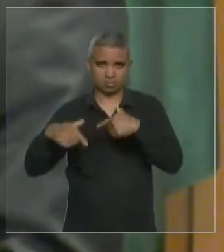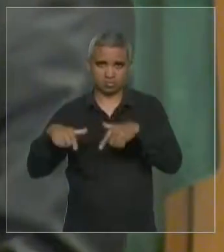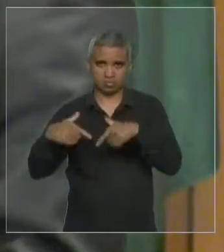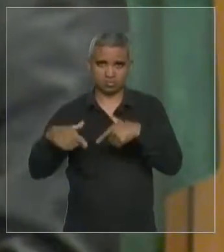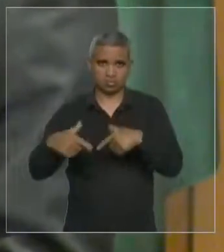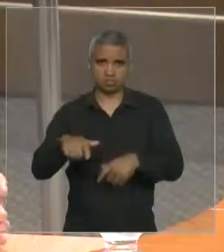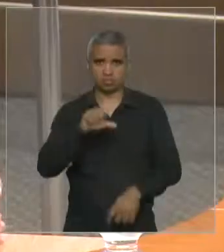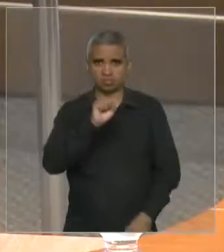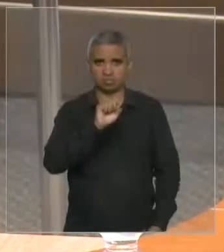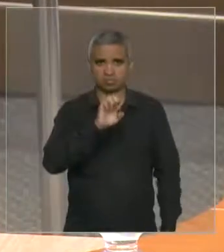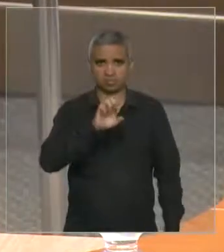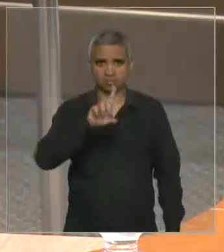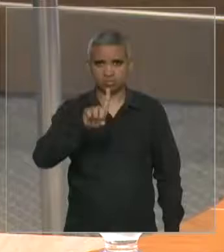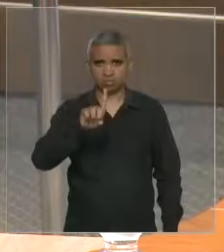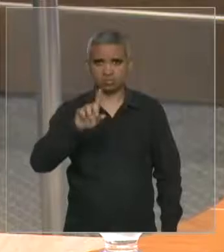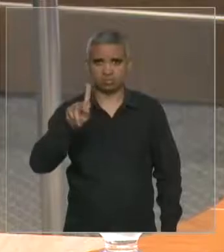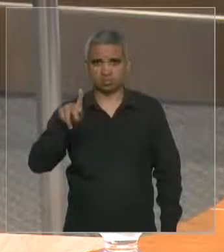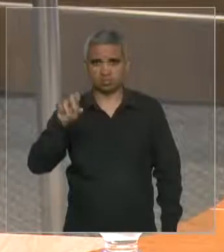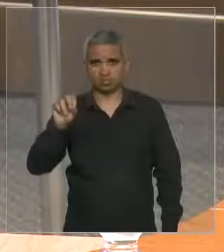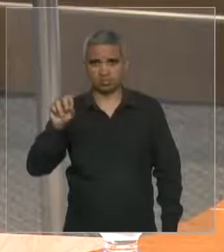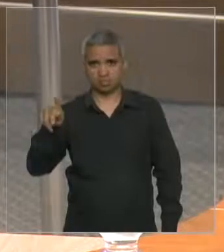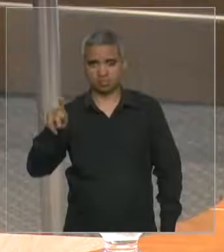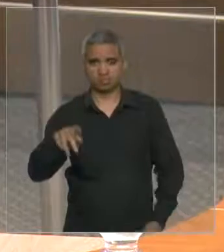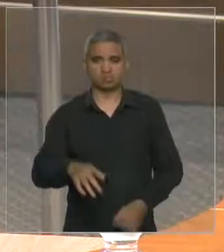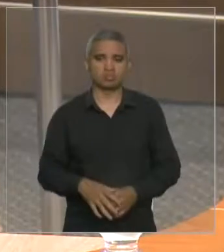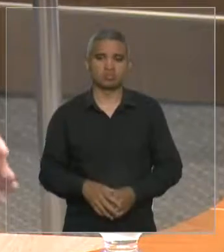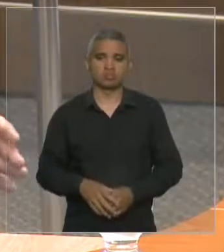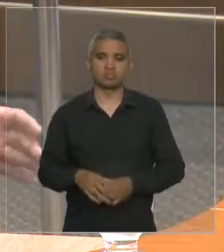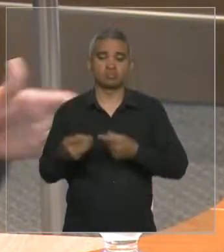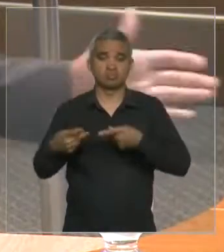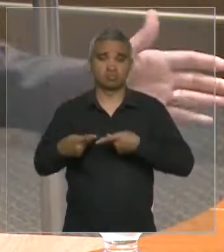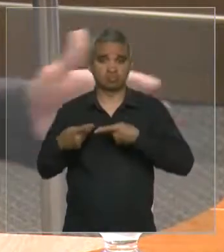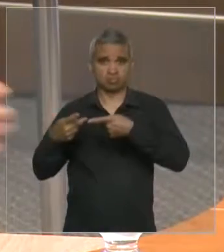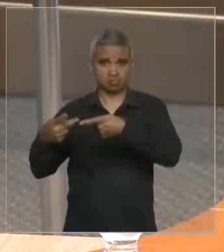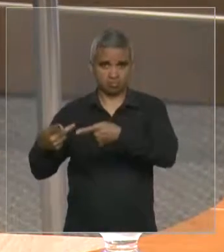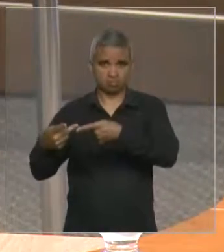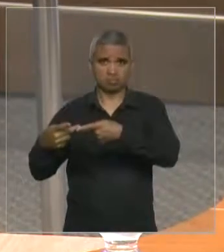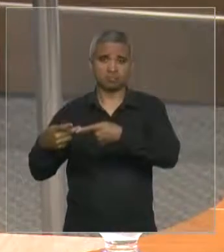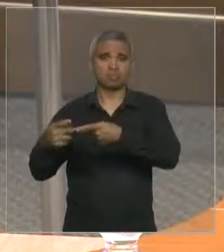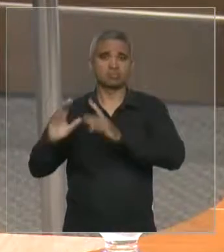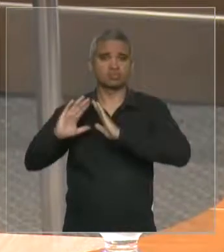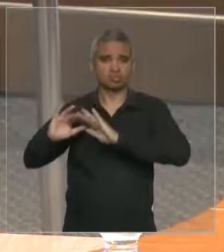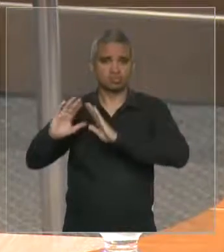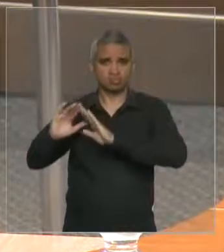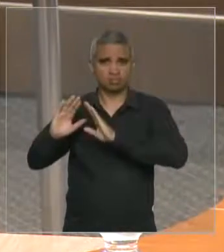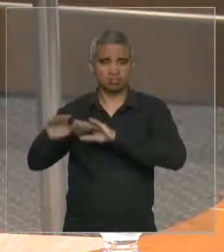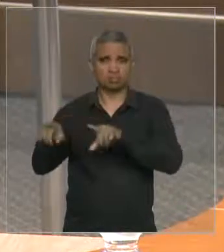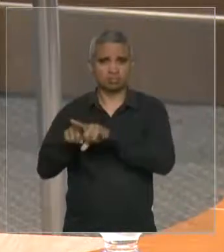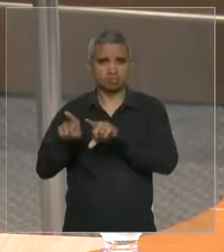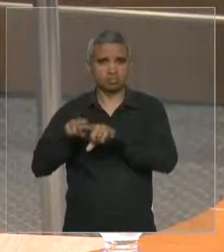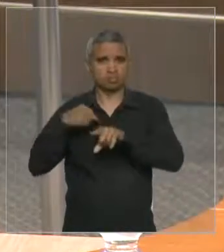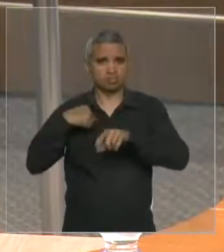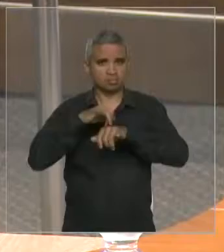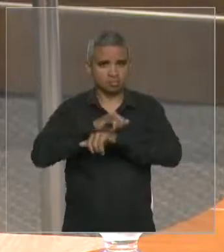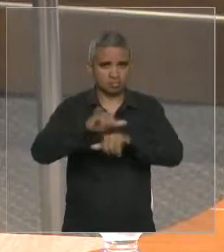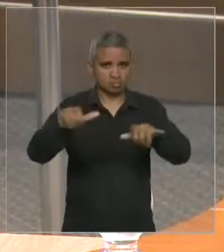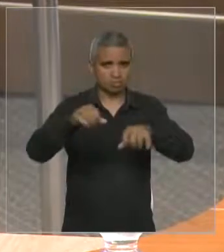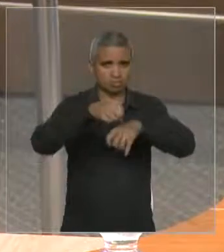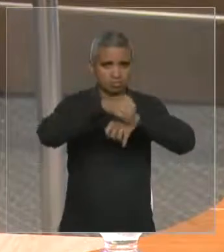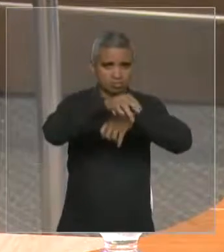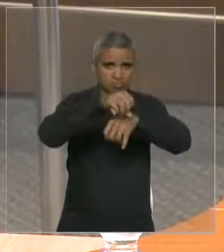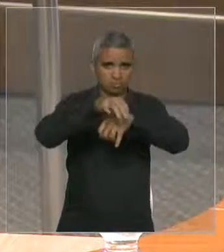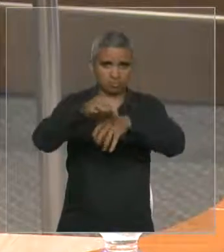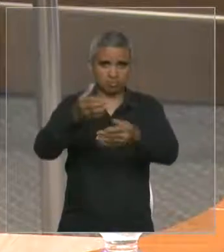POP, e nos fez o convite, pediu, inclusive, que estendesse esse convite a todos os deputados,